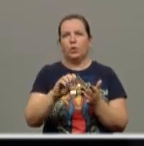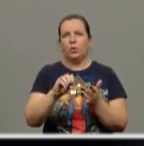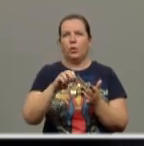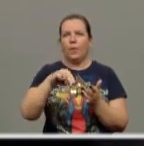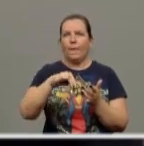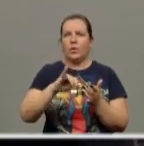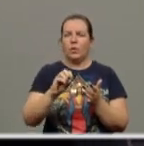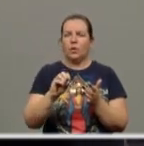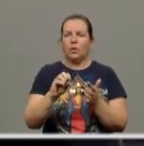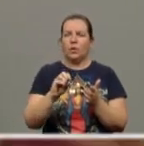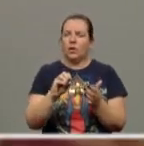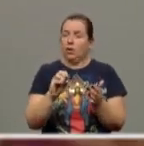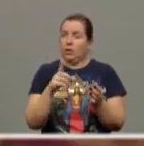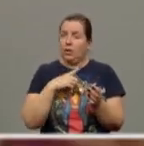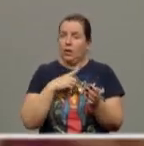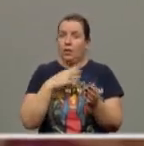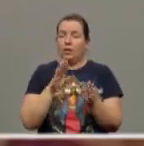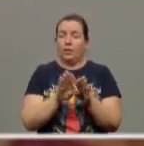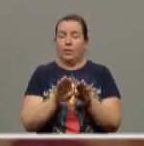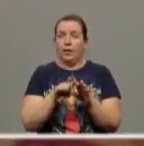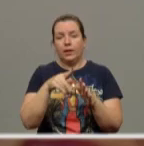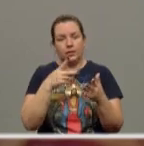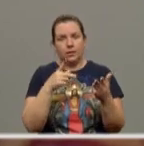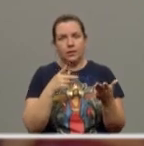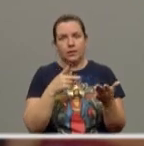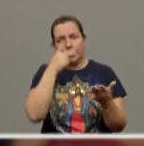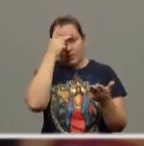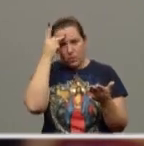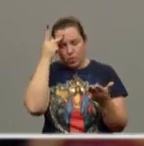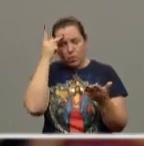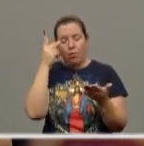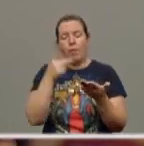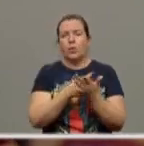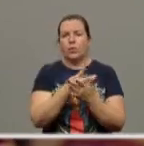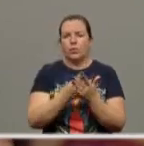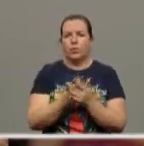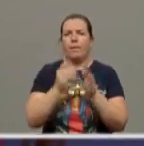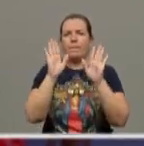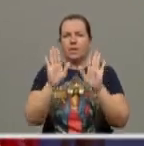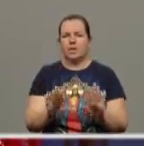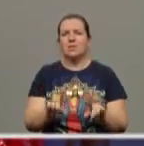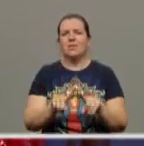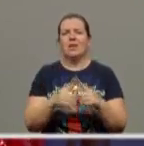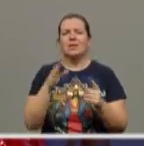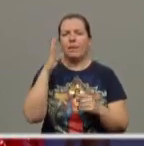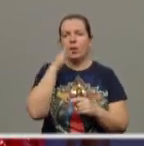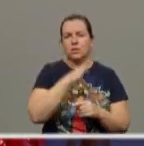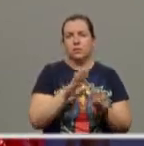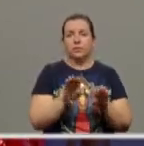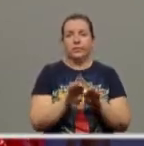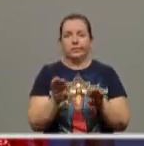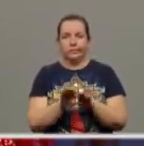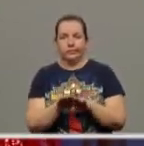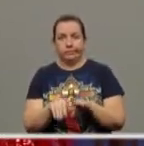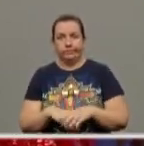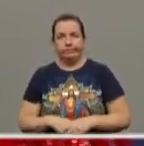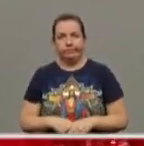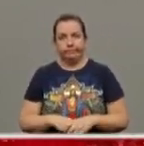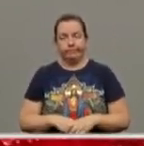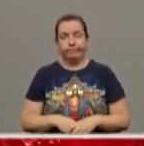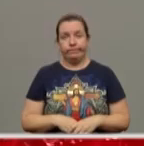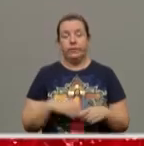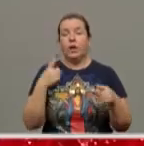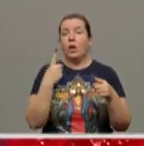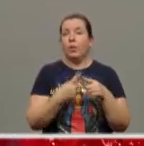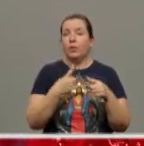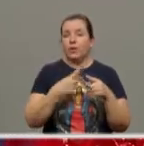buscando maldição para a sua vida, para a sua futura família, agora, no tempo do namoro. Por quê? Porque não vai na